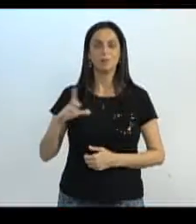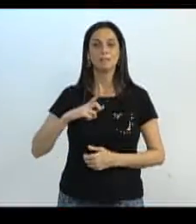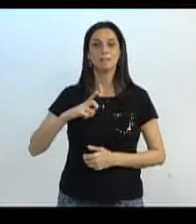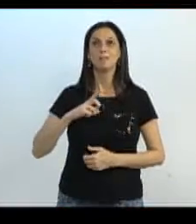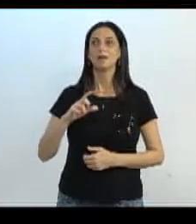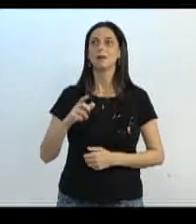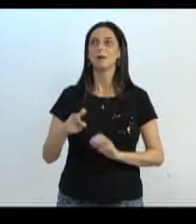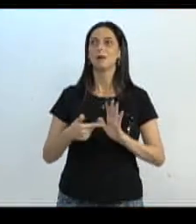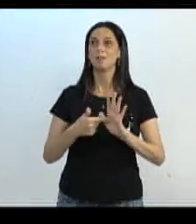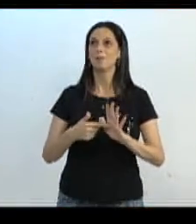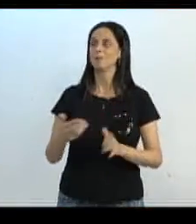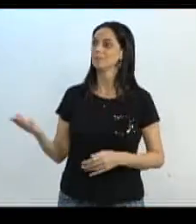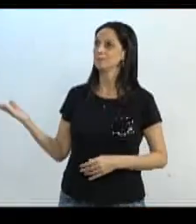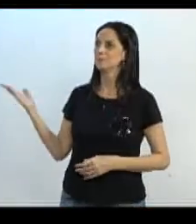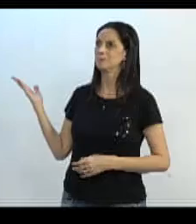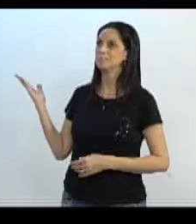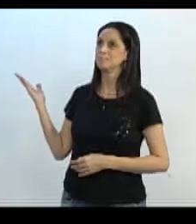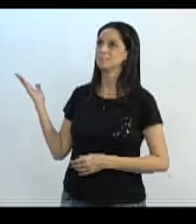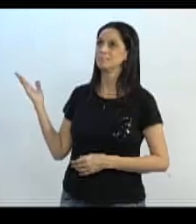Tainan, Ari.